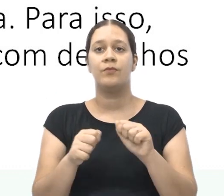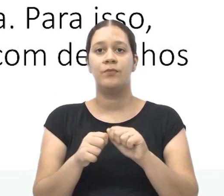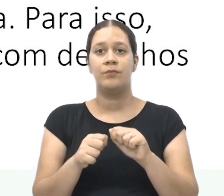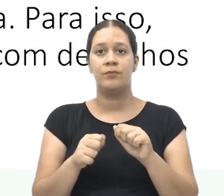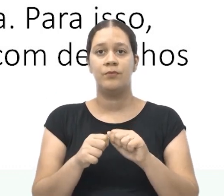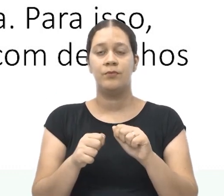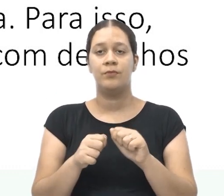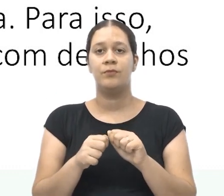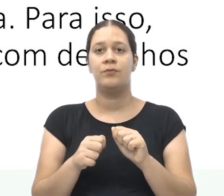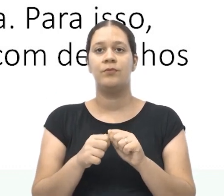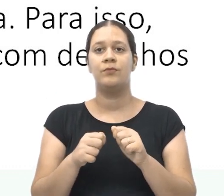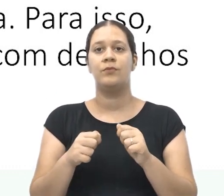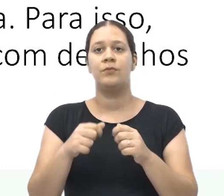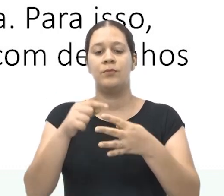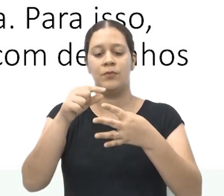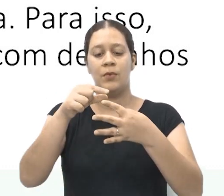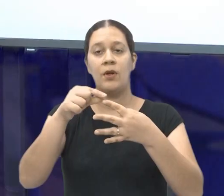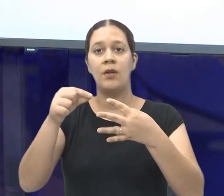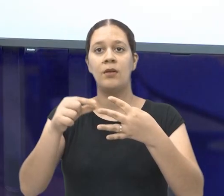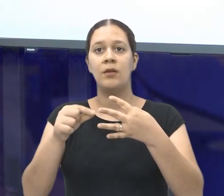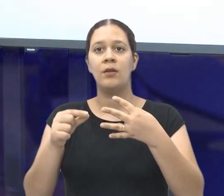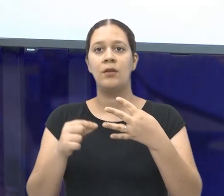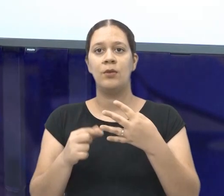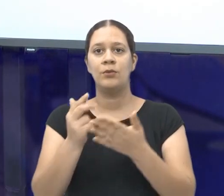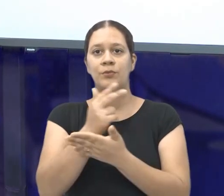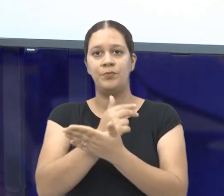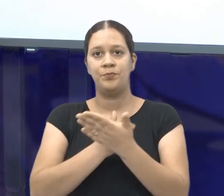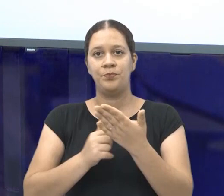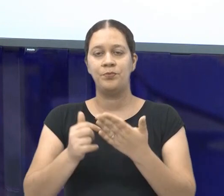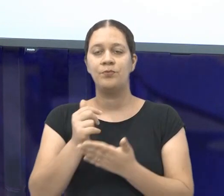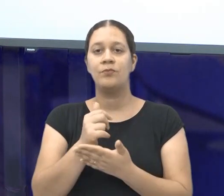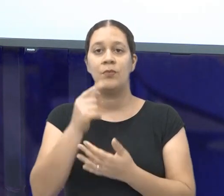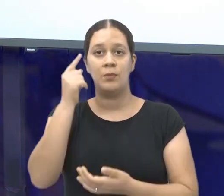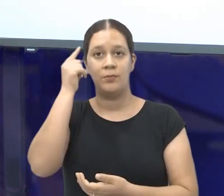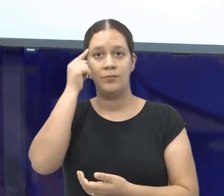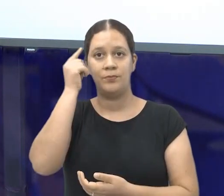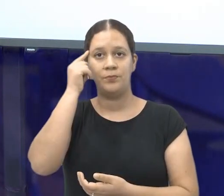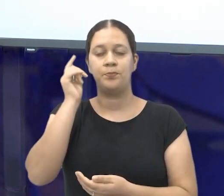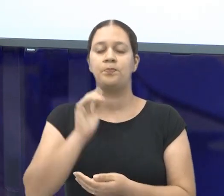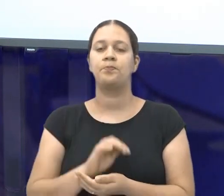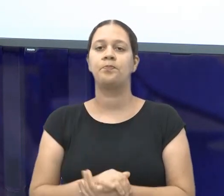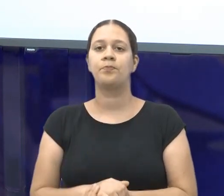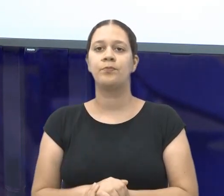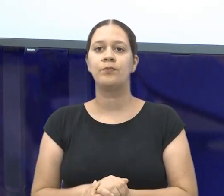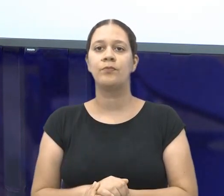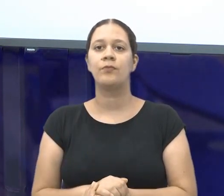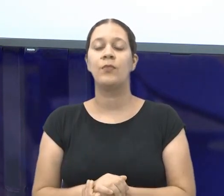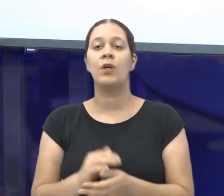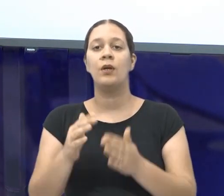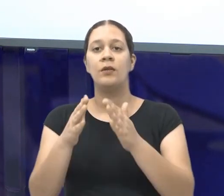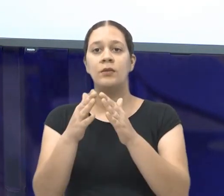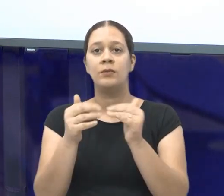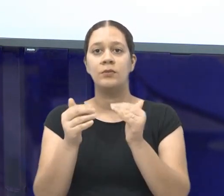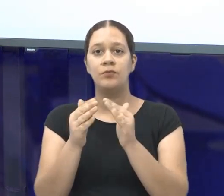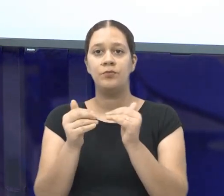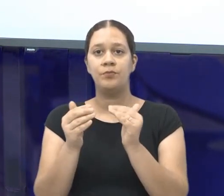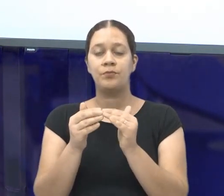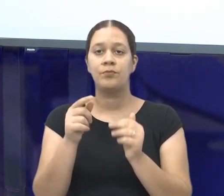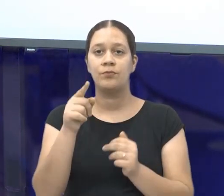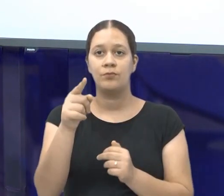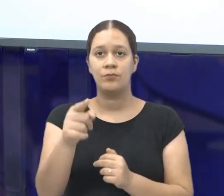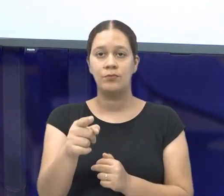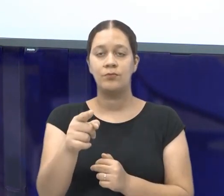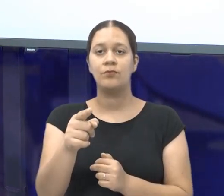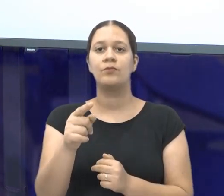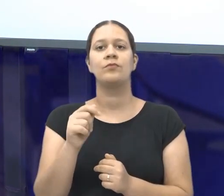cada enunciado com desenhos criativos. Bora pensar um pouquinho? Olha só. Foi pedido aqui que você